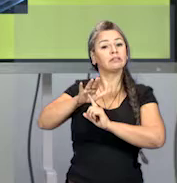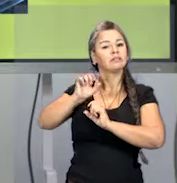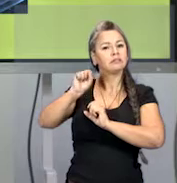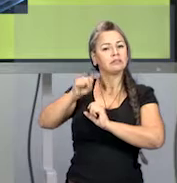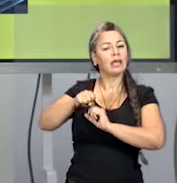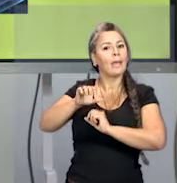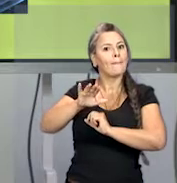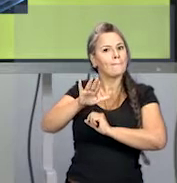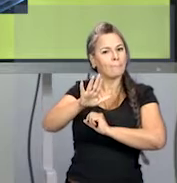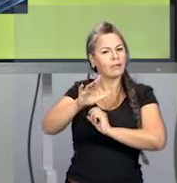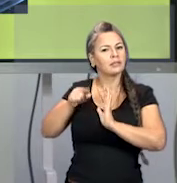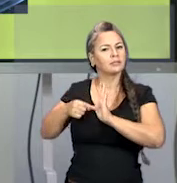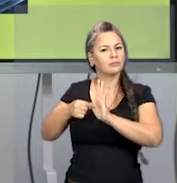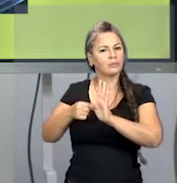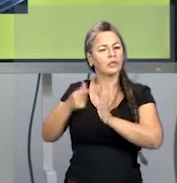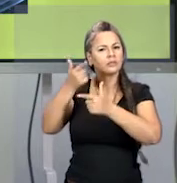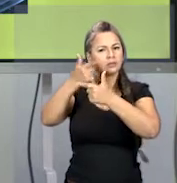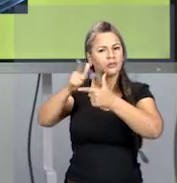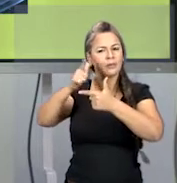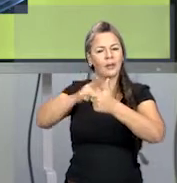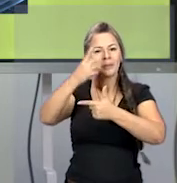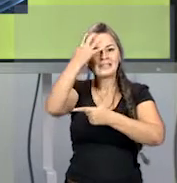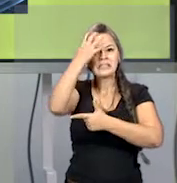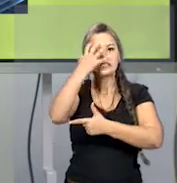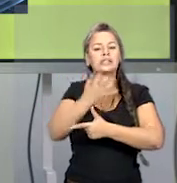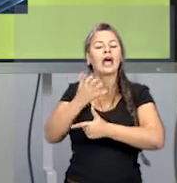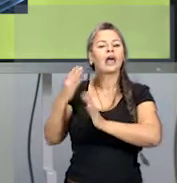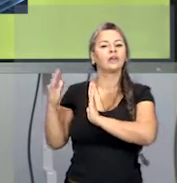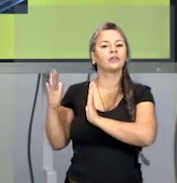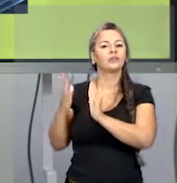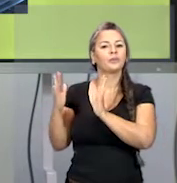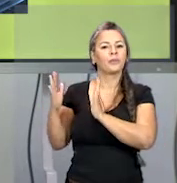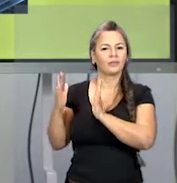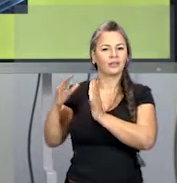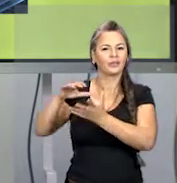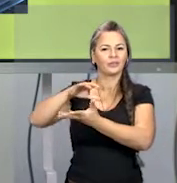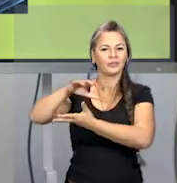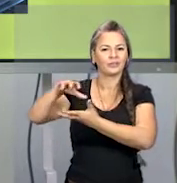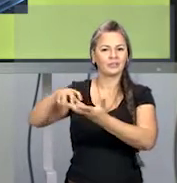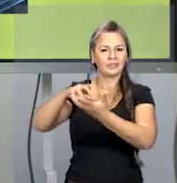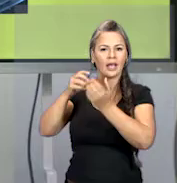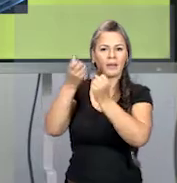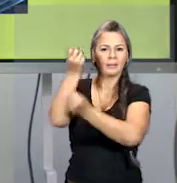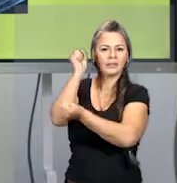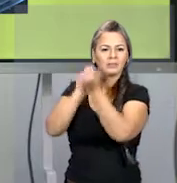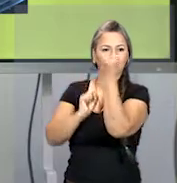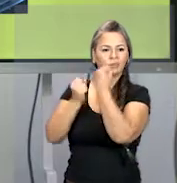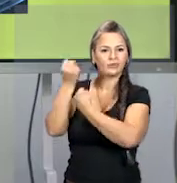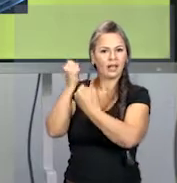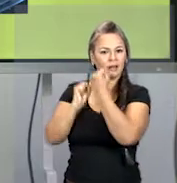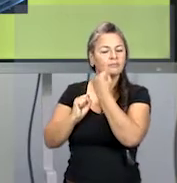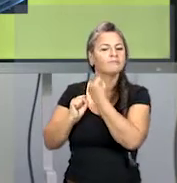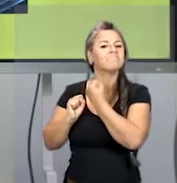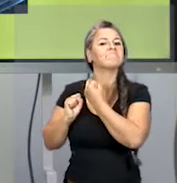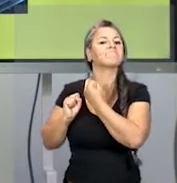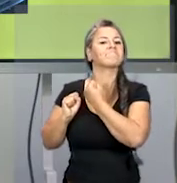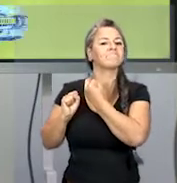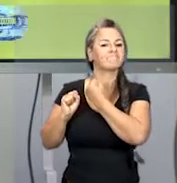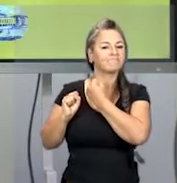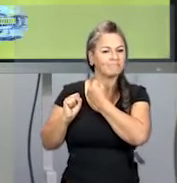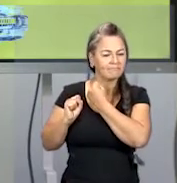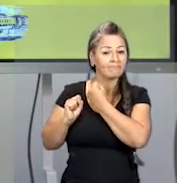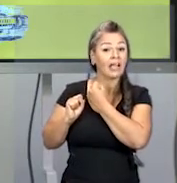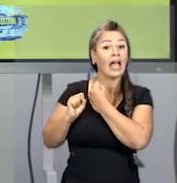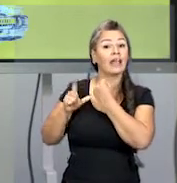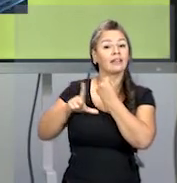uma situação trágica que acometia a população naquele momento. E também podemos ilustrar